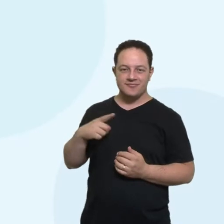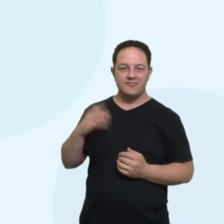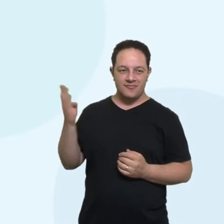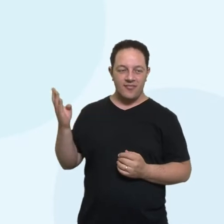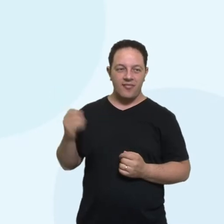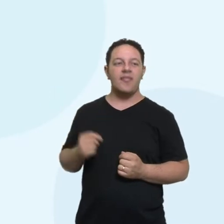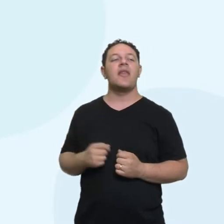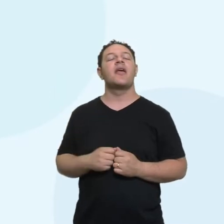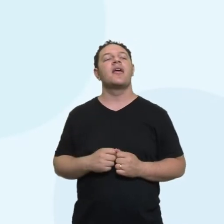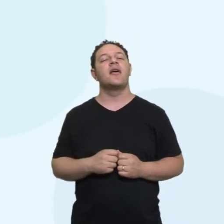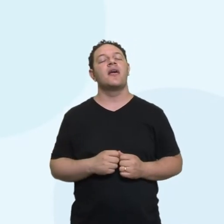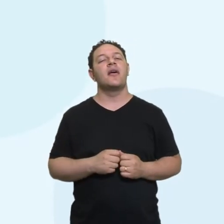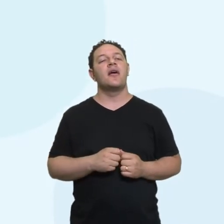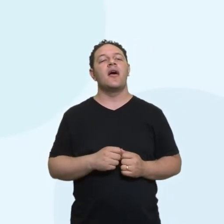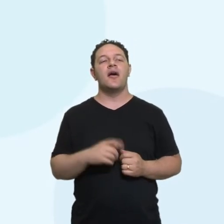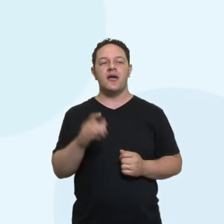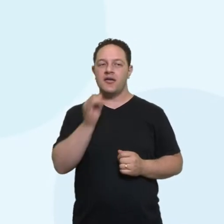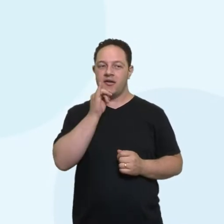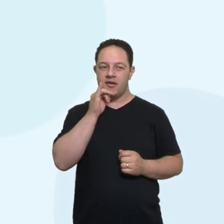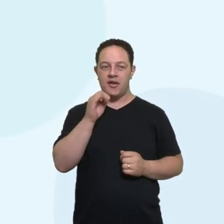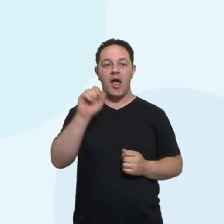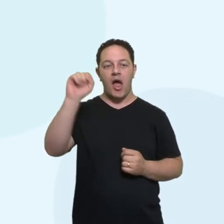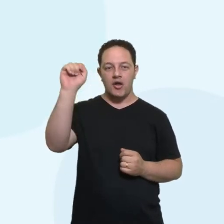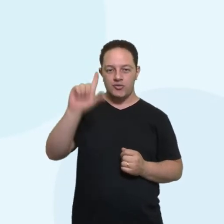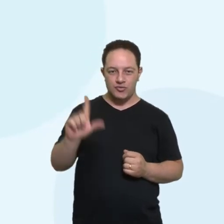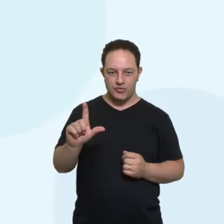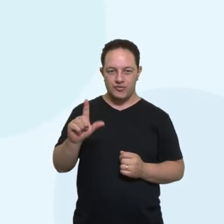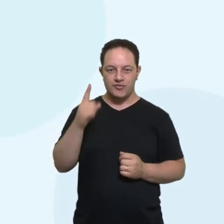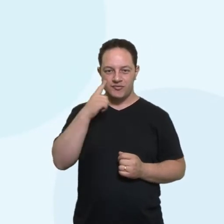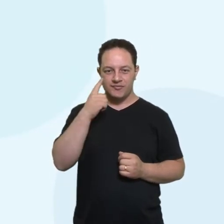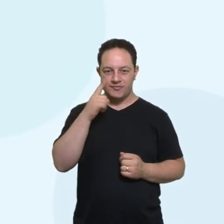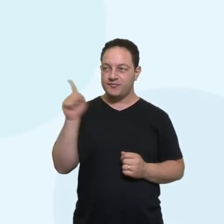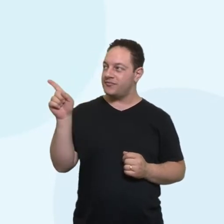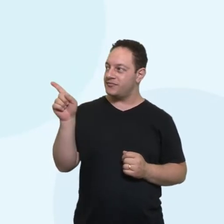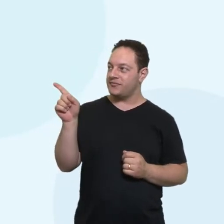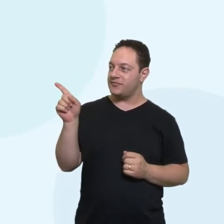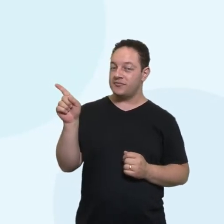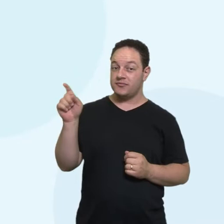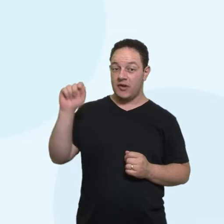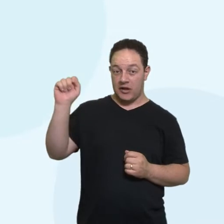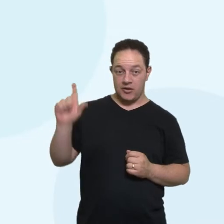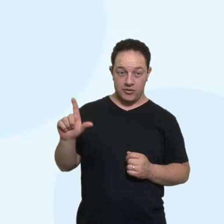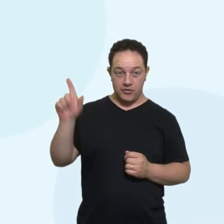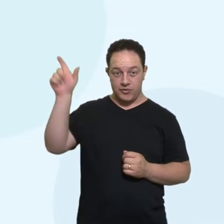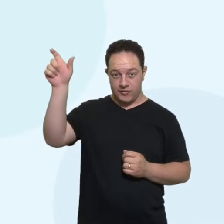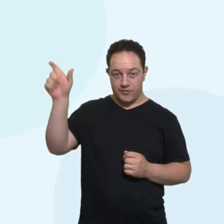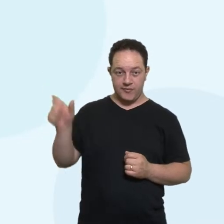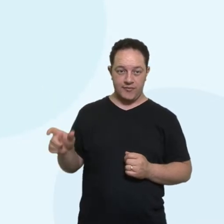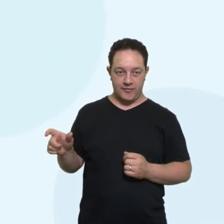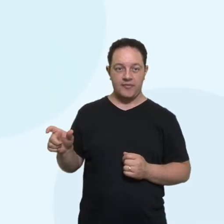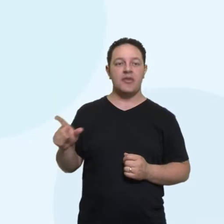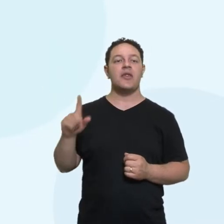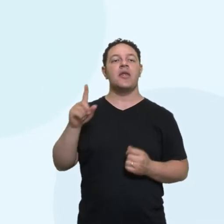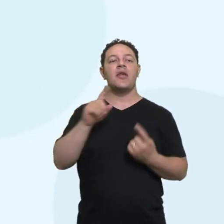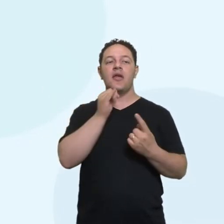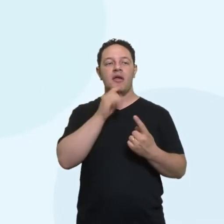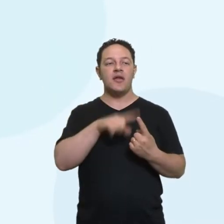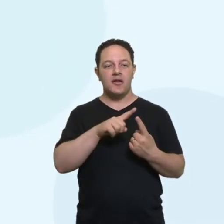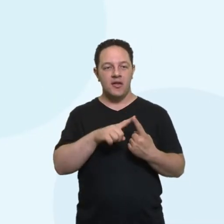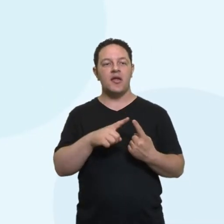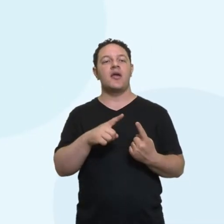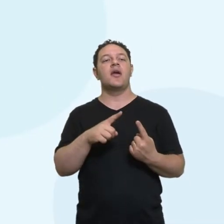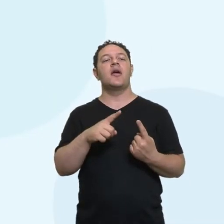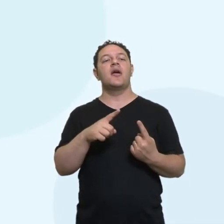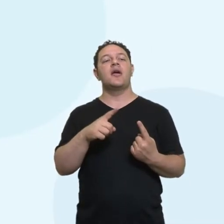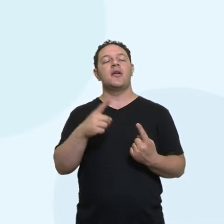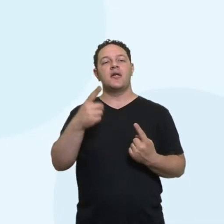veja só né a linha azul aí o quadro azul tá colocando habilidade de terceiro segundo